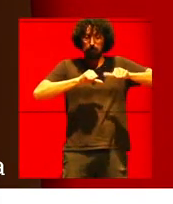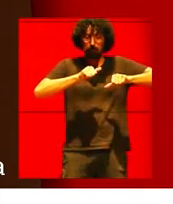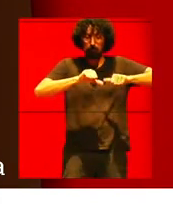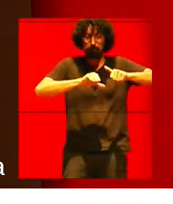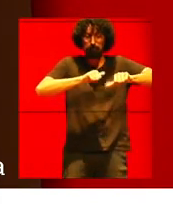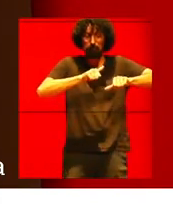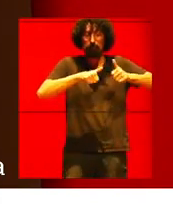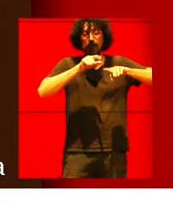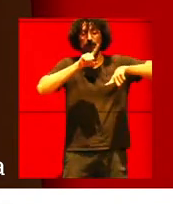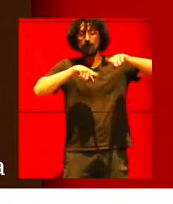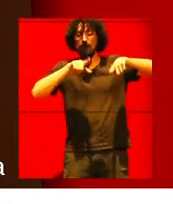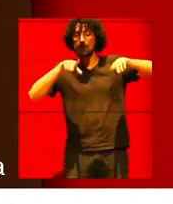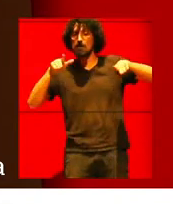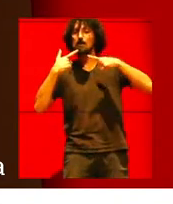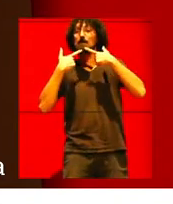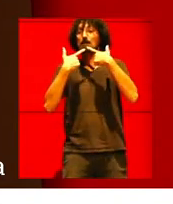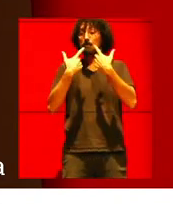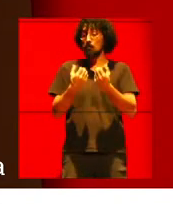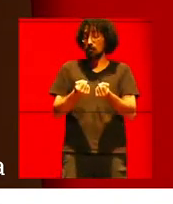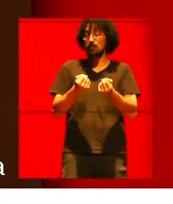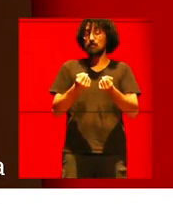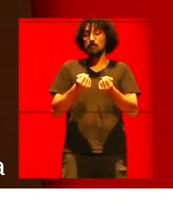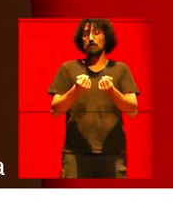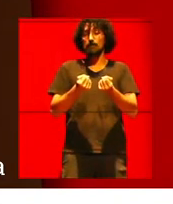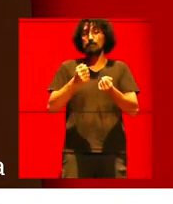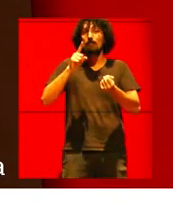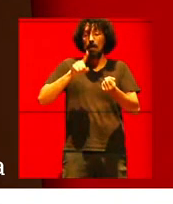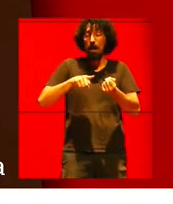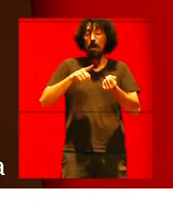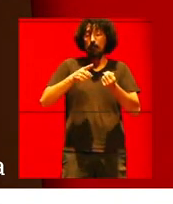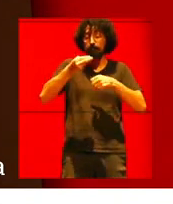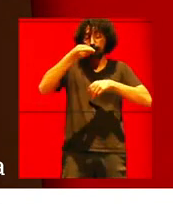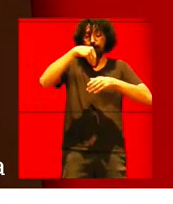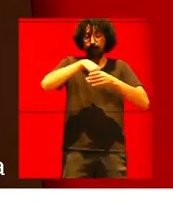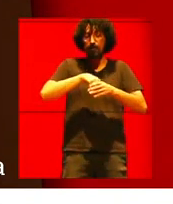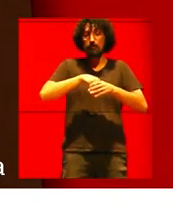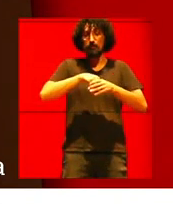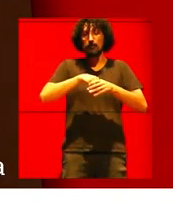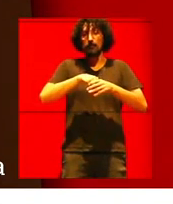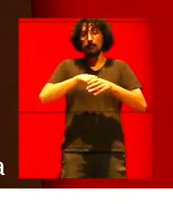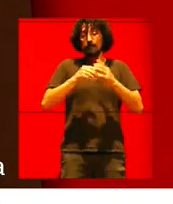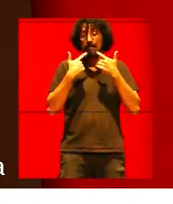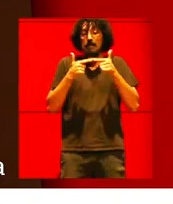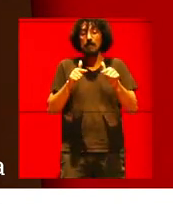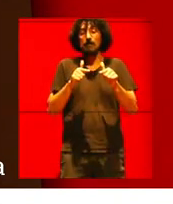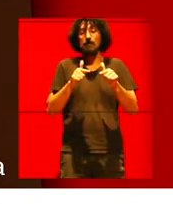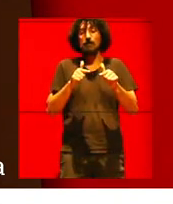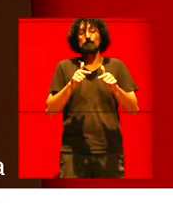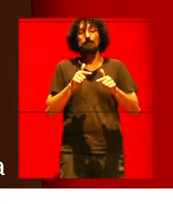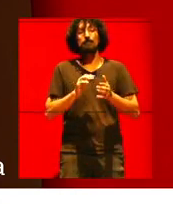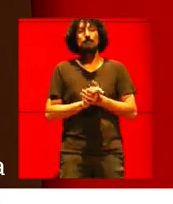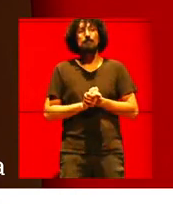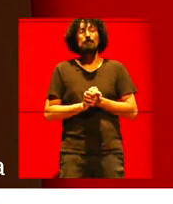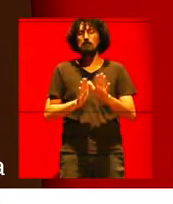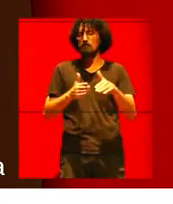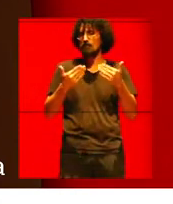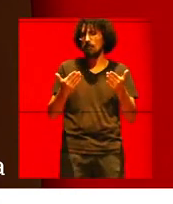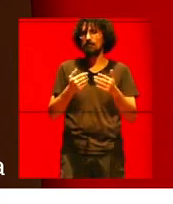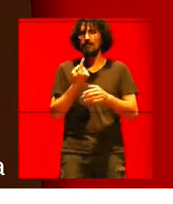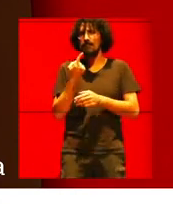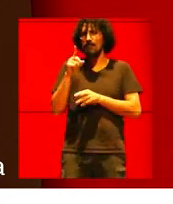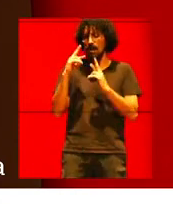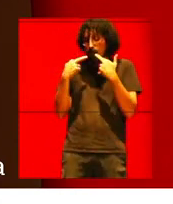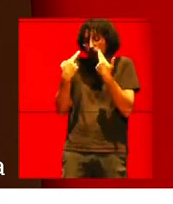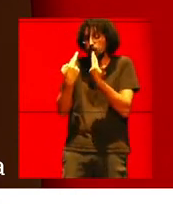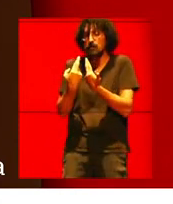as necessidades do indivíduo e do grupo onde a gente se expressa. Olha só, gente, quando você vai para uma